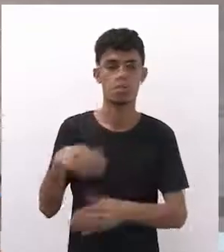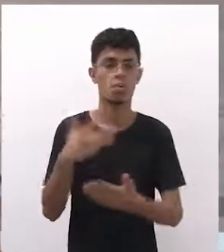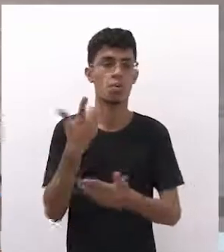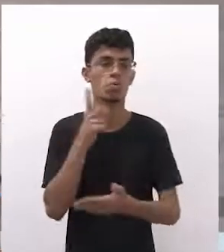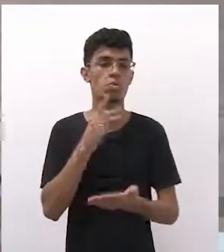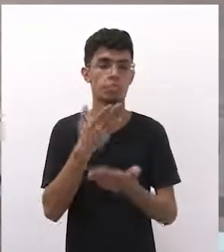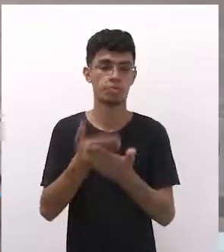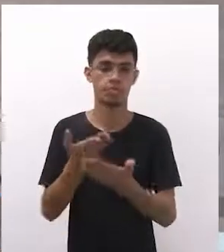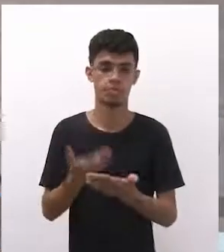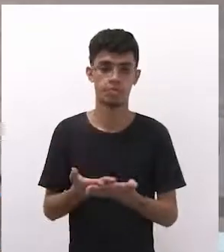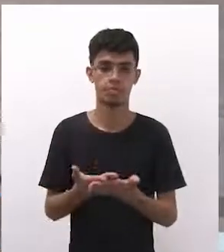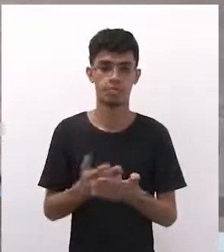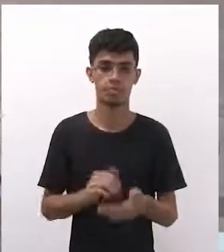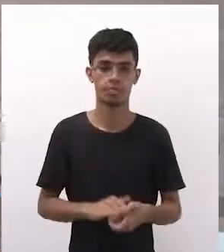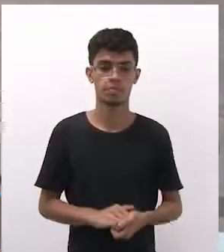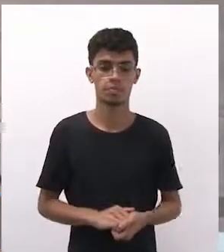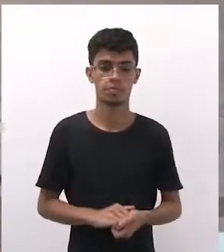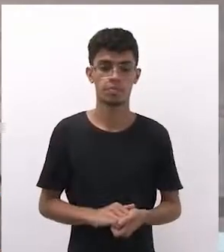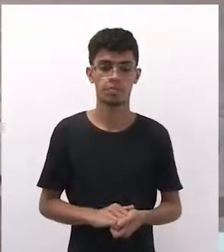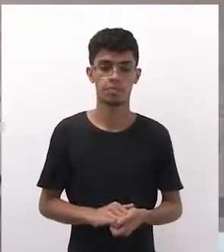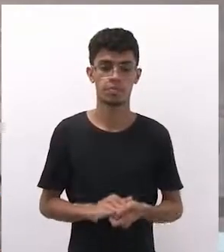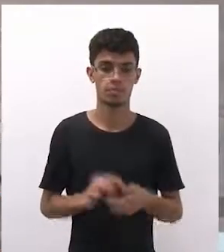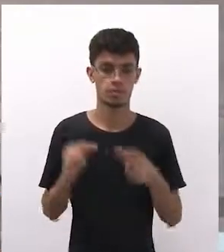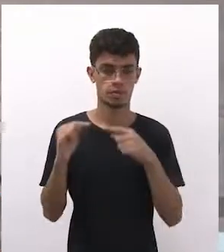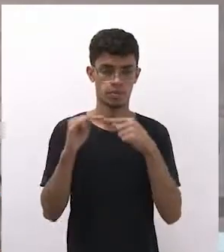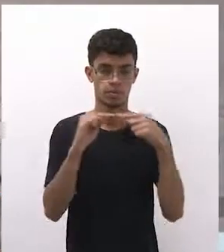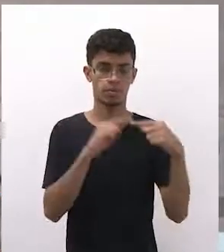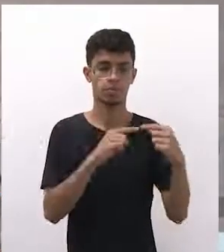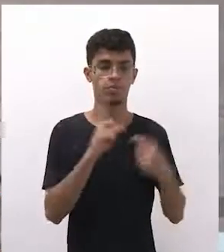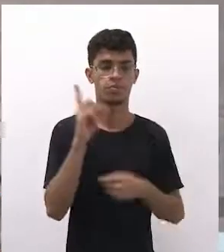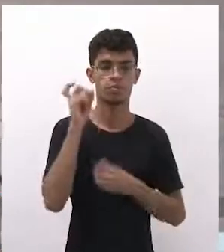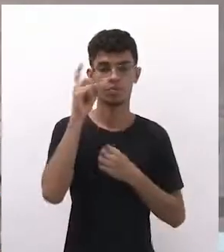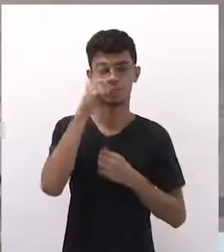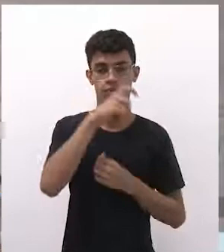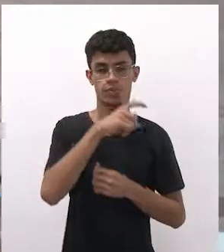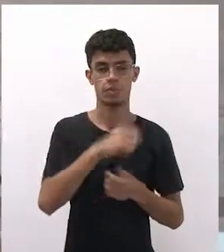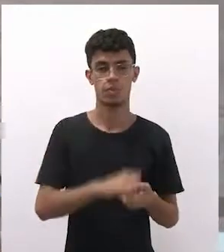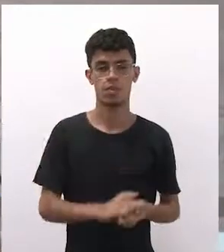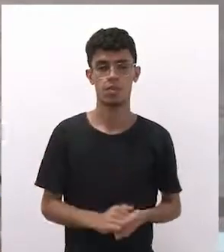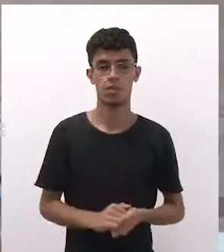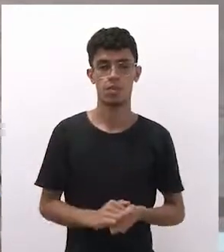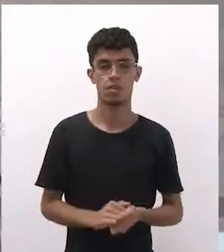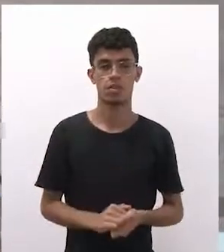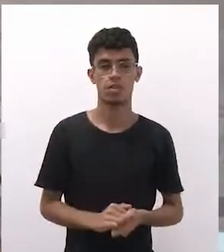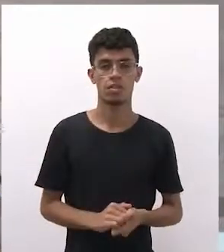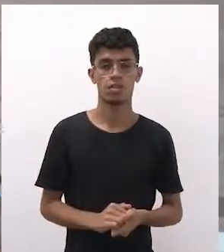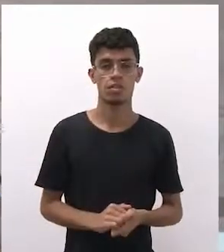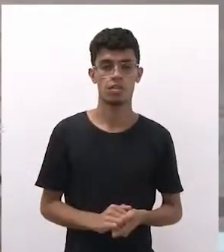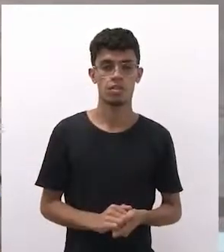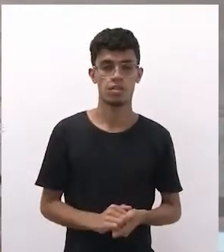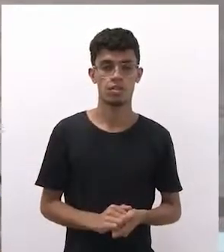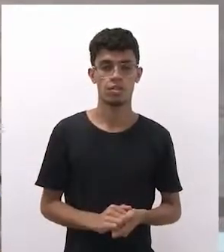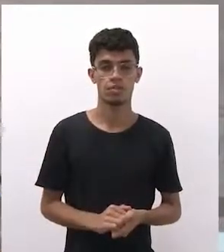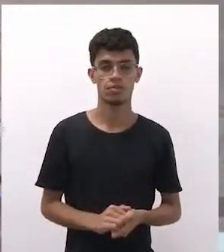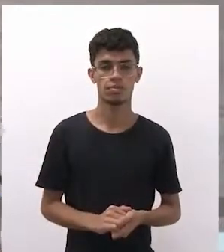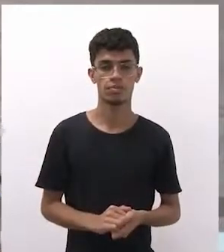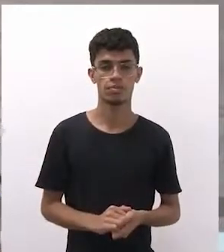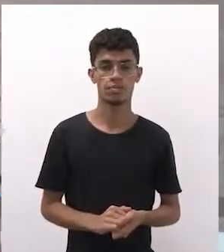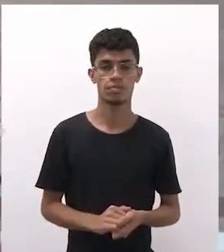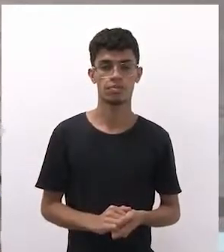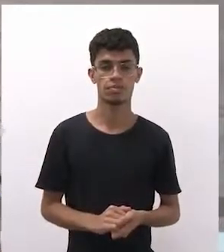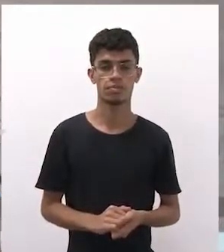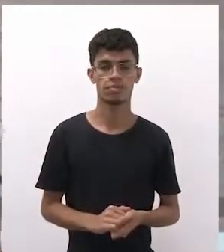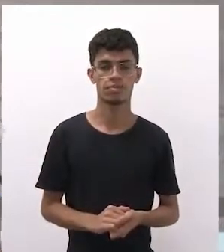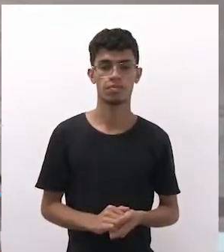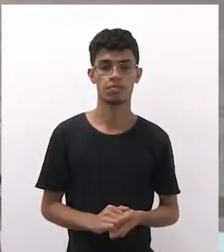estudar. E é uma relação muito difícil, né? Porque justamente é isso, é um